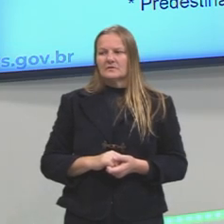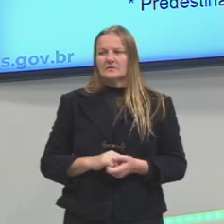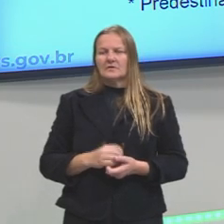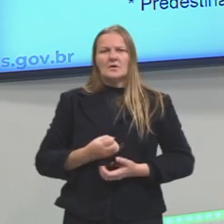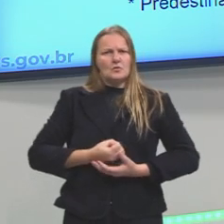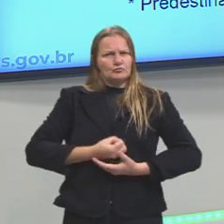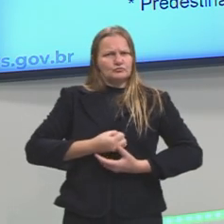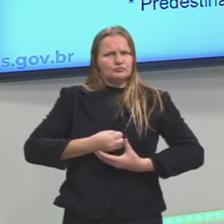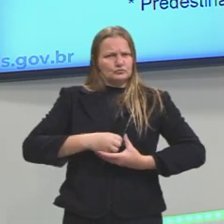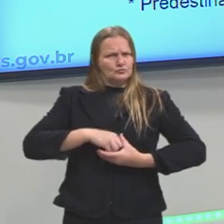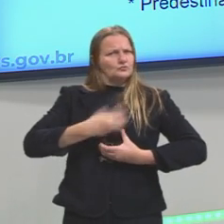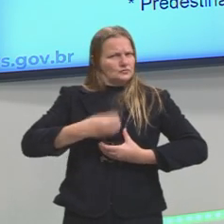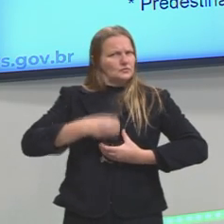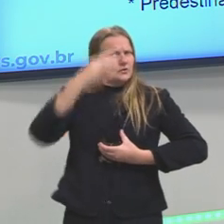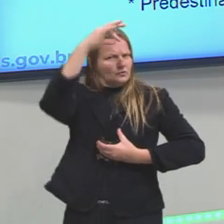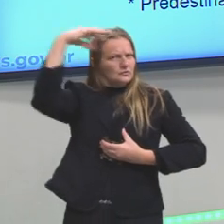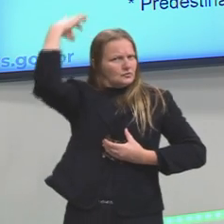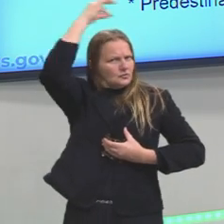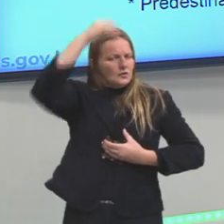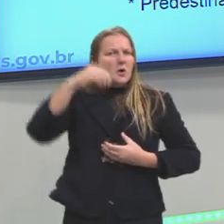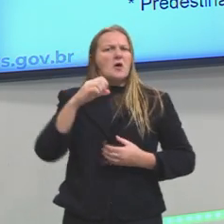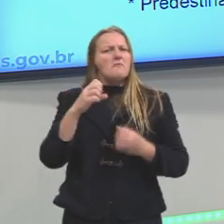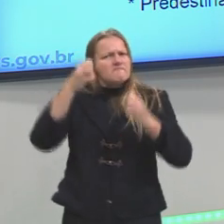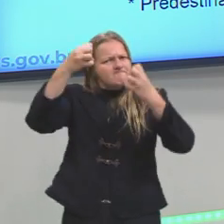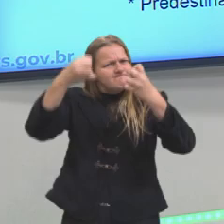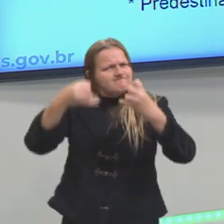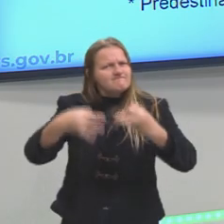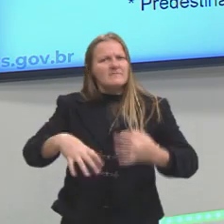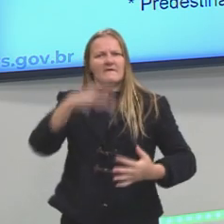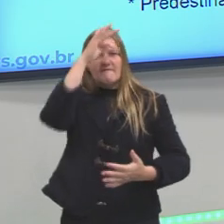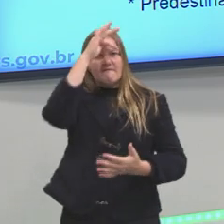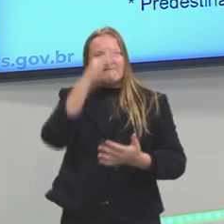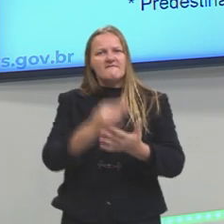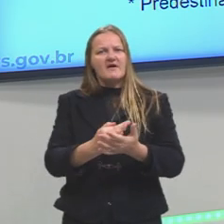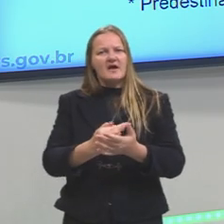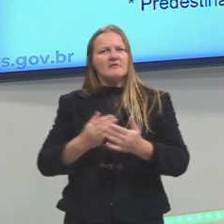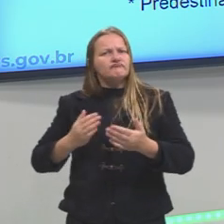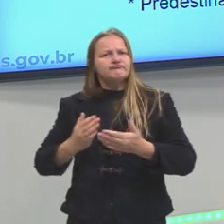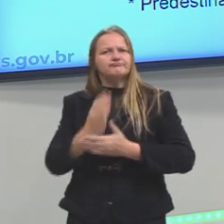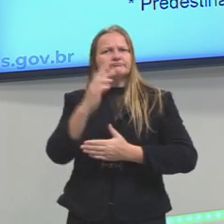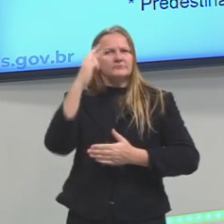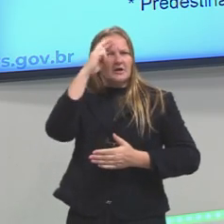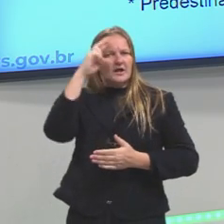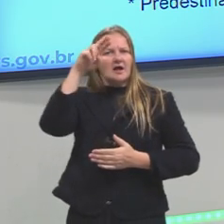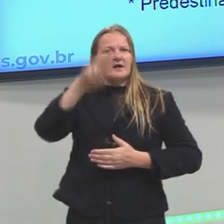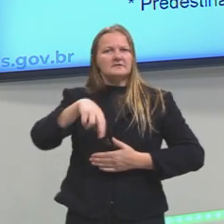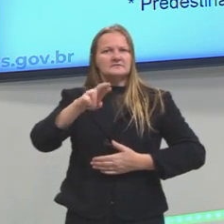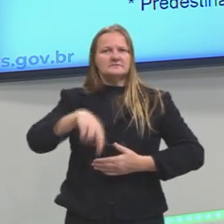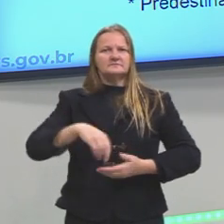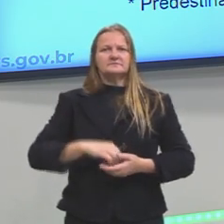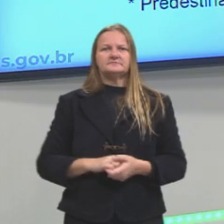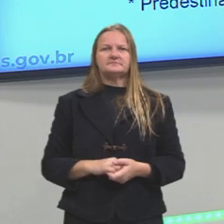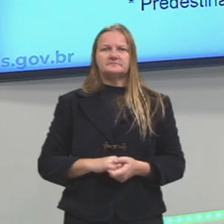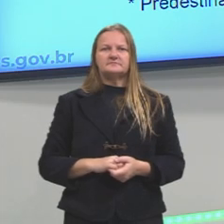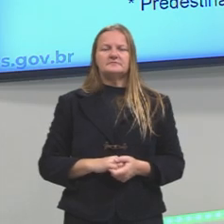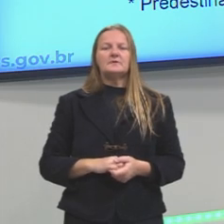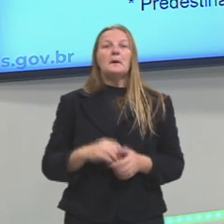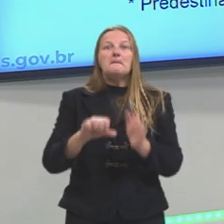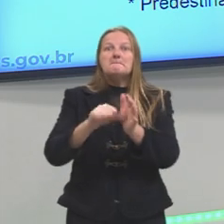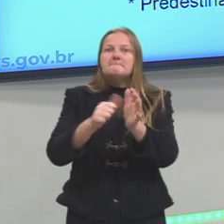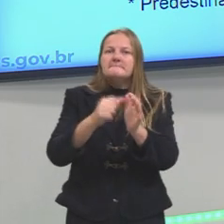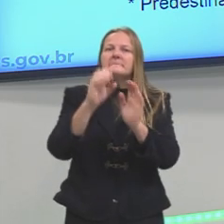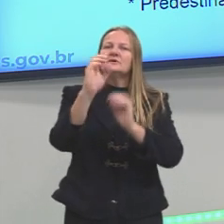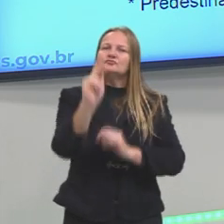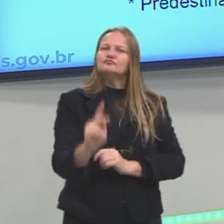para explicar a fé através da Razão essa grande preocupação dos dos primeiros padres da igreja ou